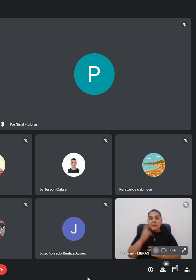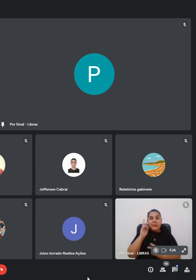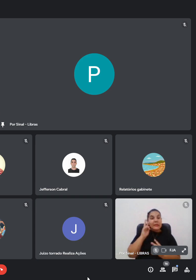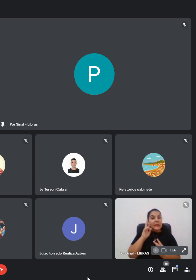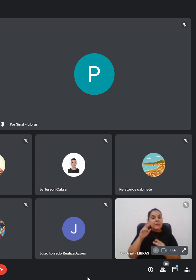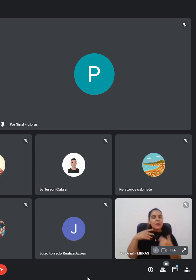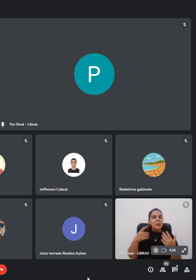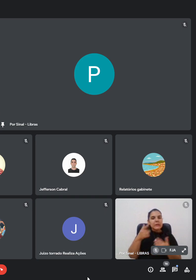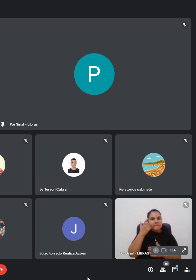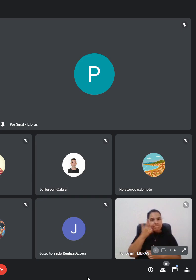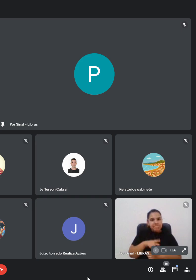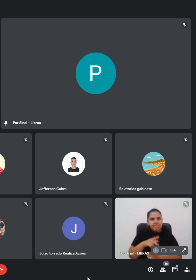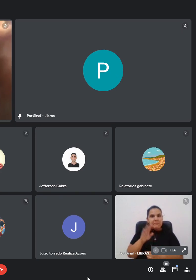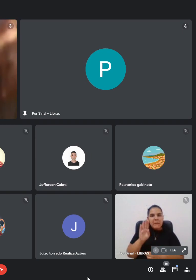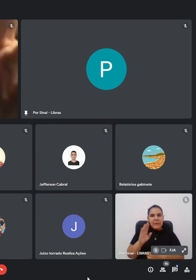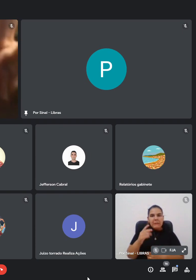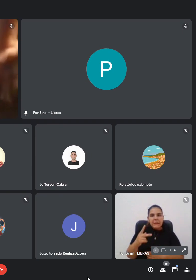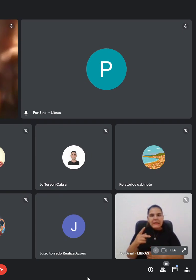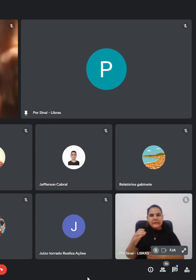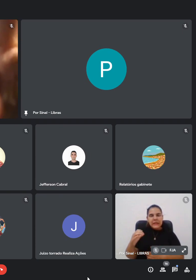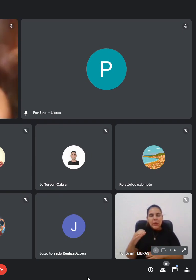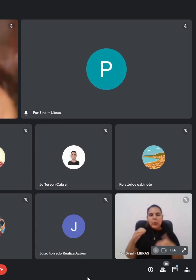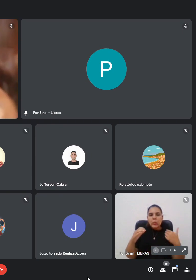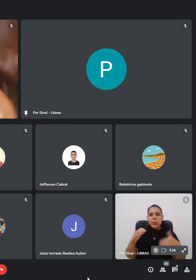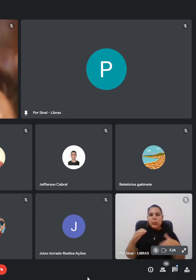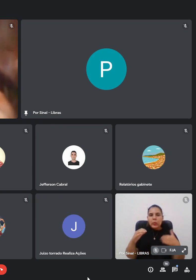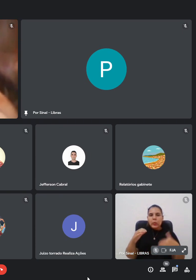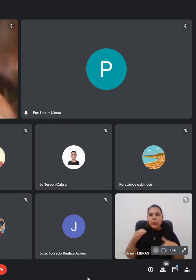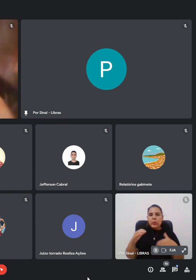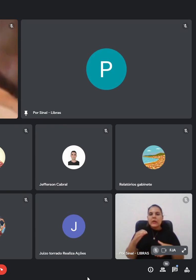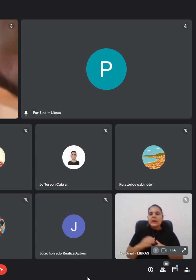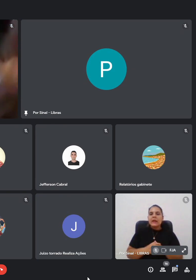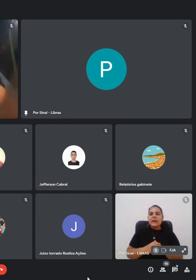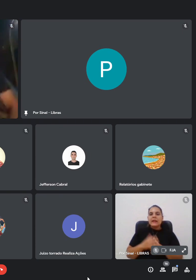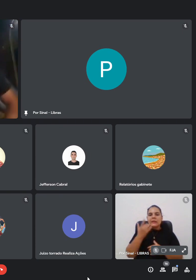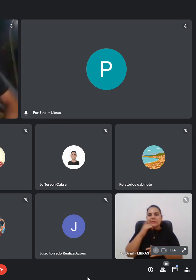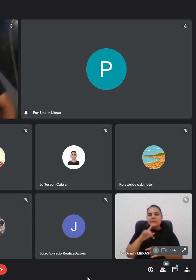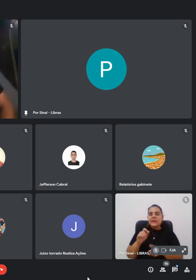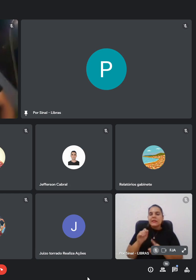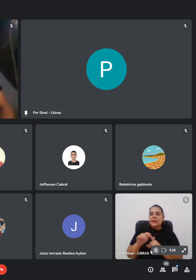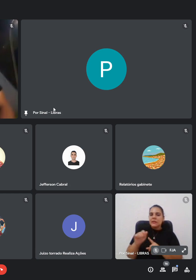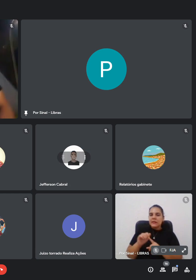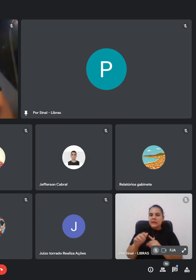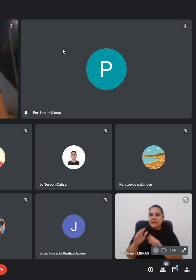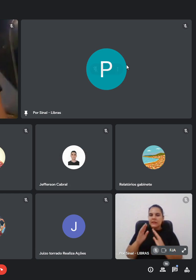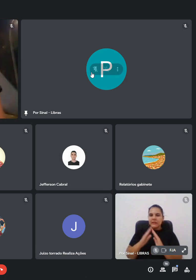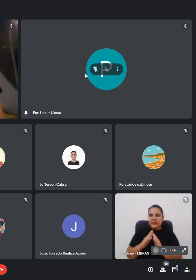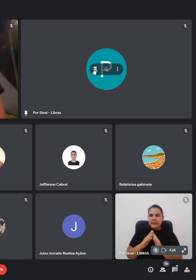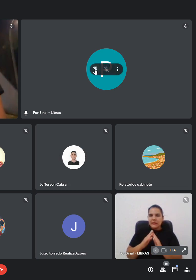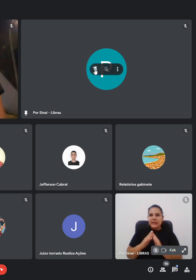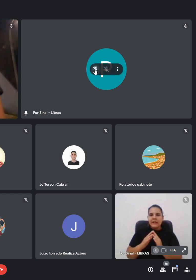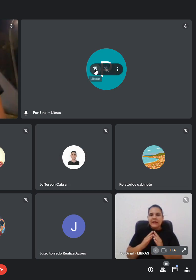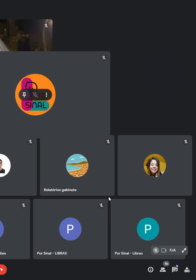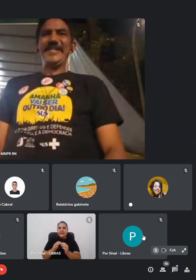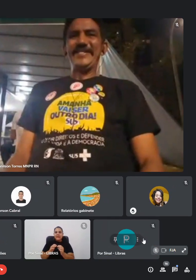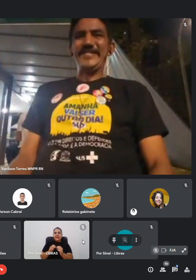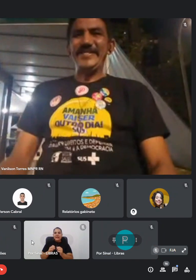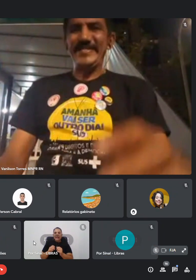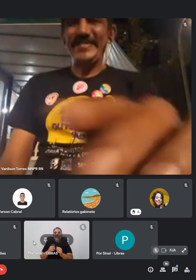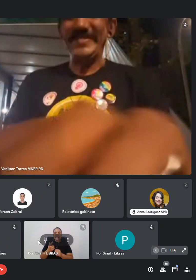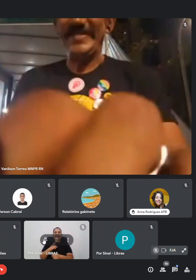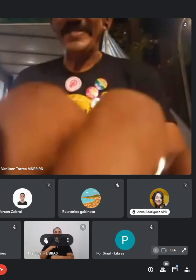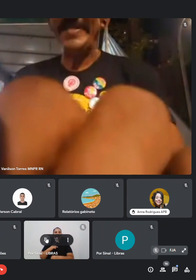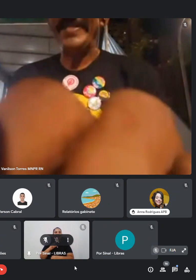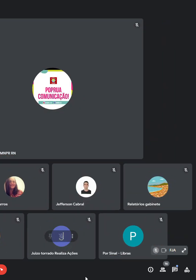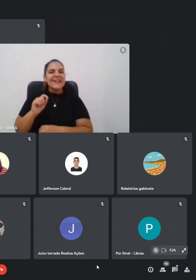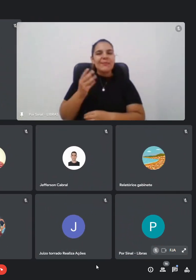que foi alugar a casa dele, ele comprou um mói de chave. Ele só andava com um mói de chave.